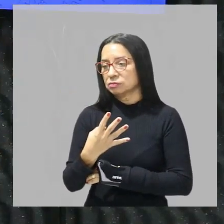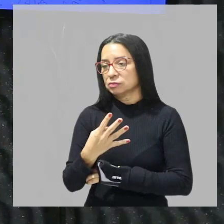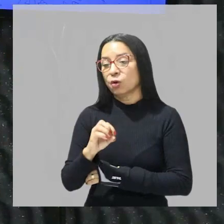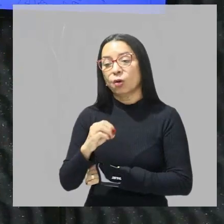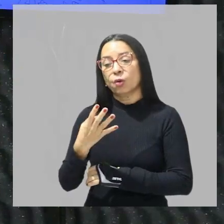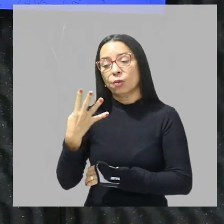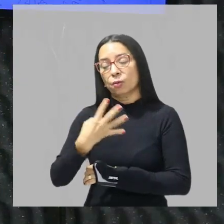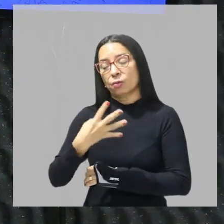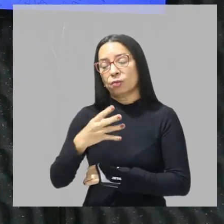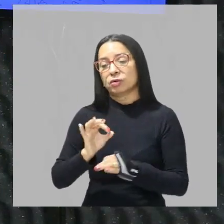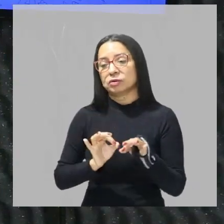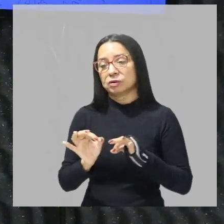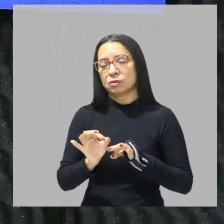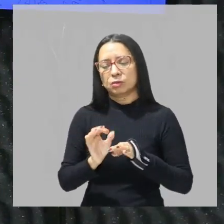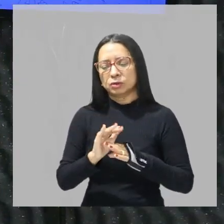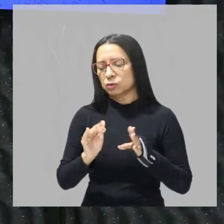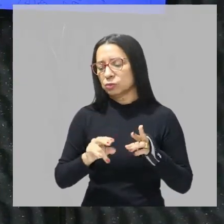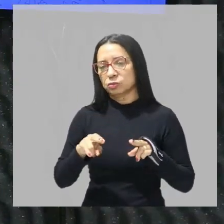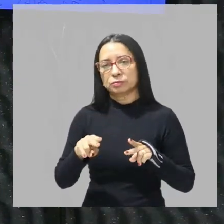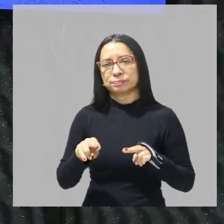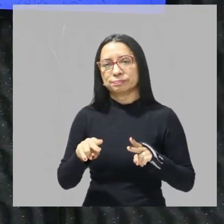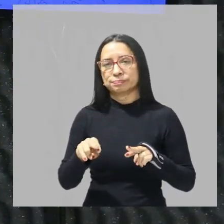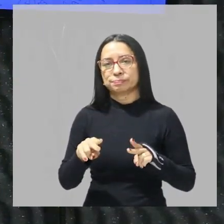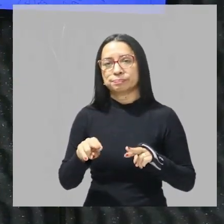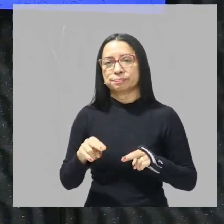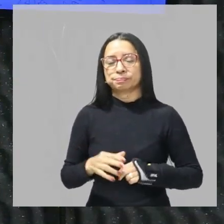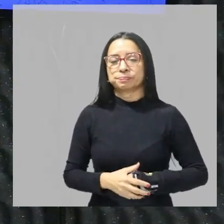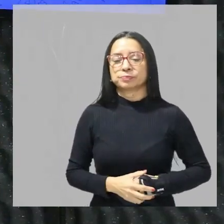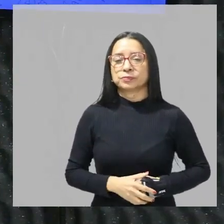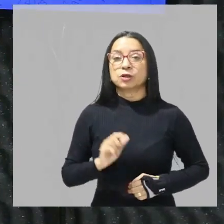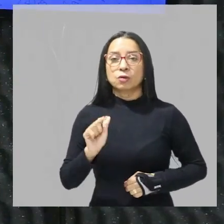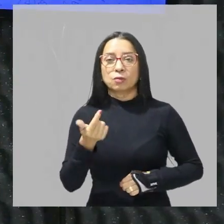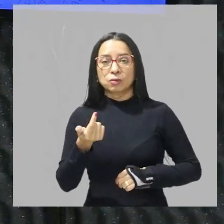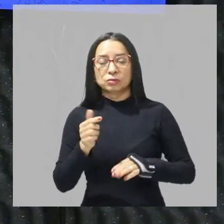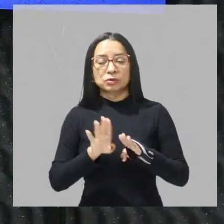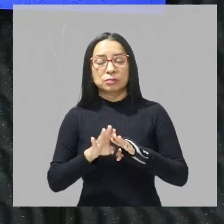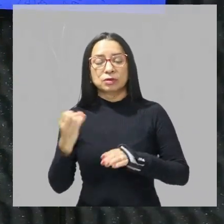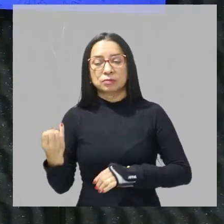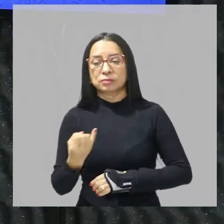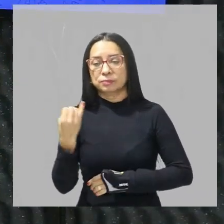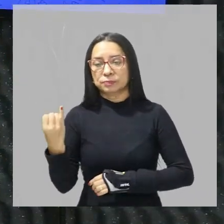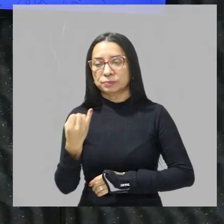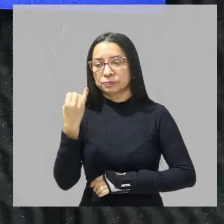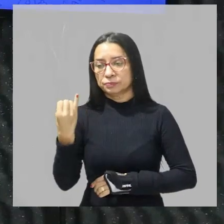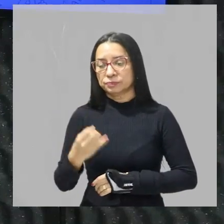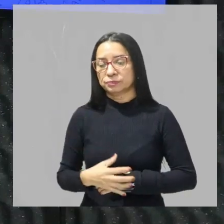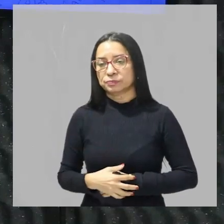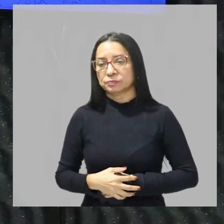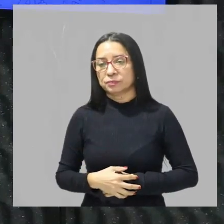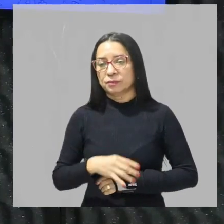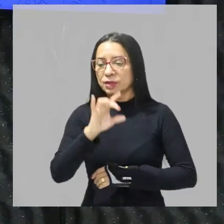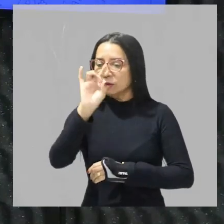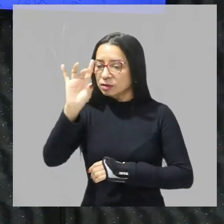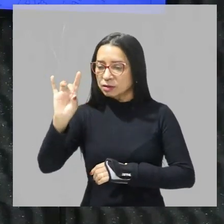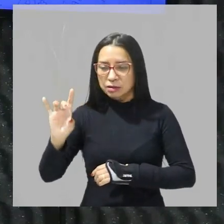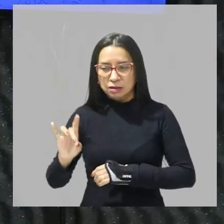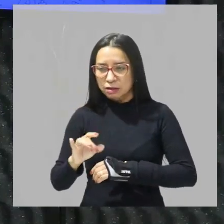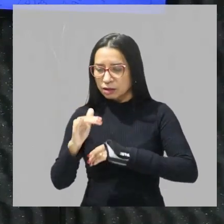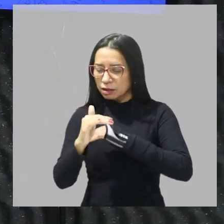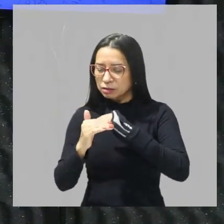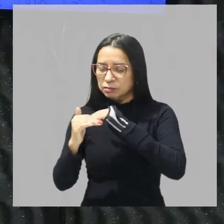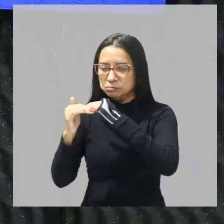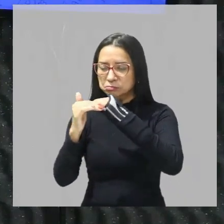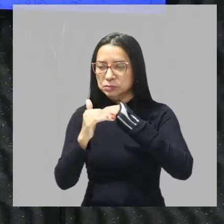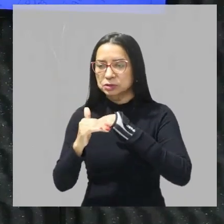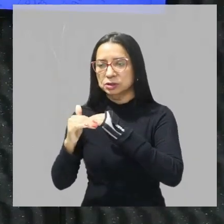de quarta ordem. Tudo é a mesma coisa, tá? Agora, outra coisa que vocês devem notar. Cada nível desse aqui, em